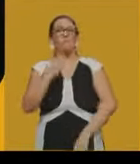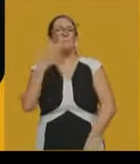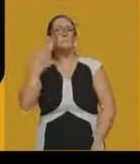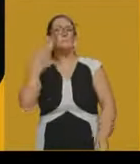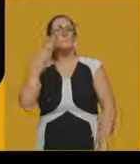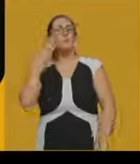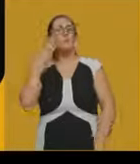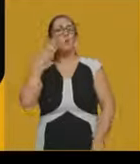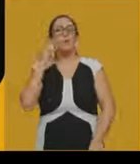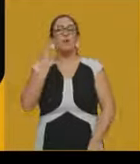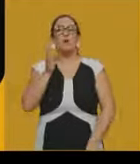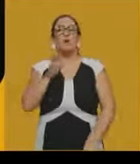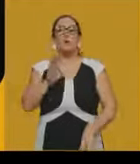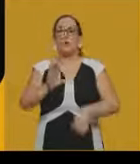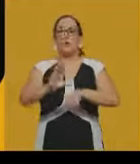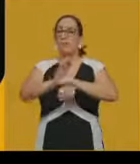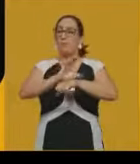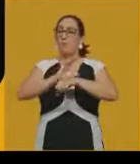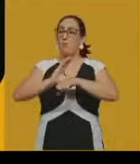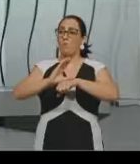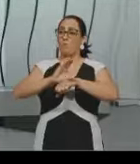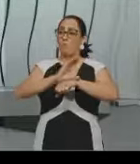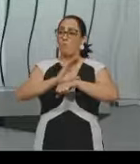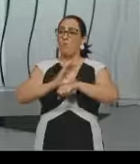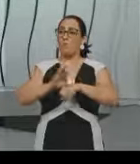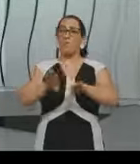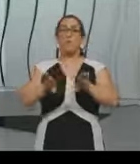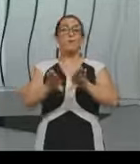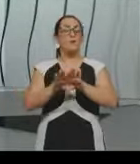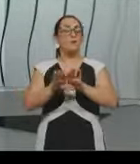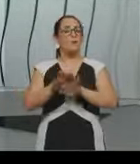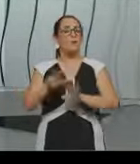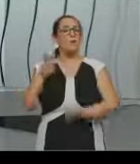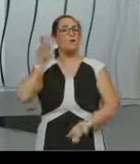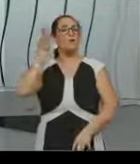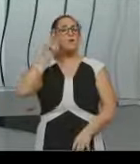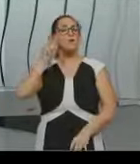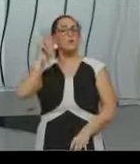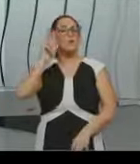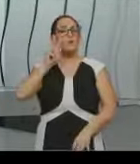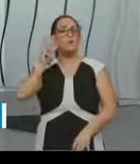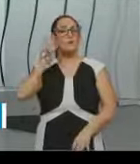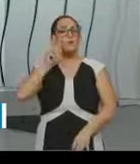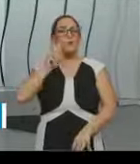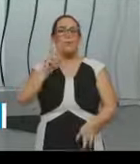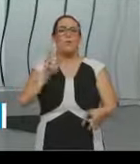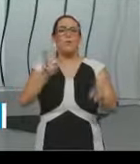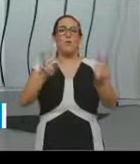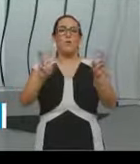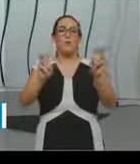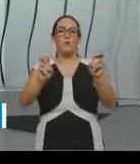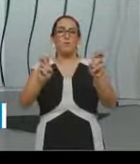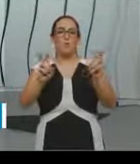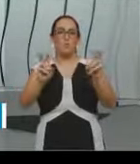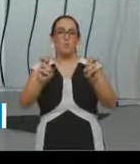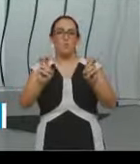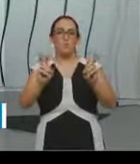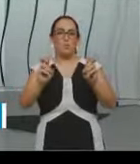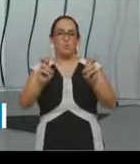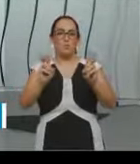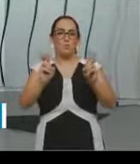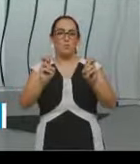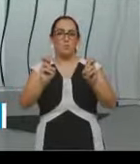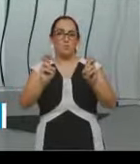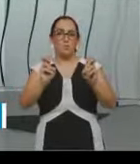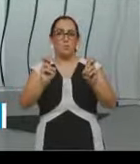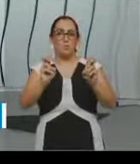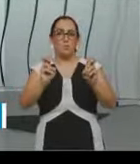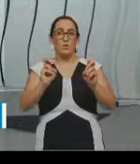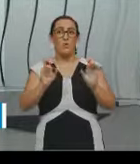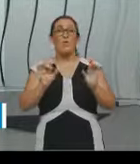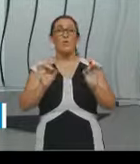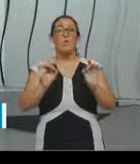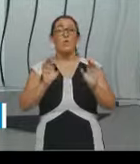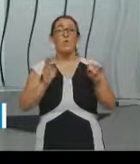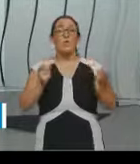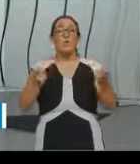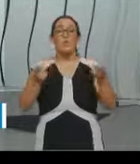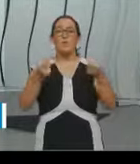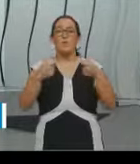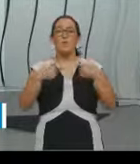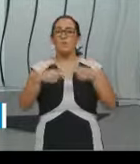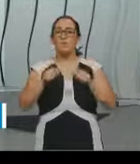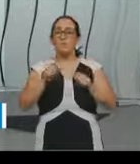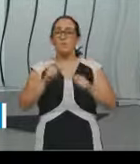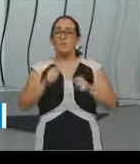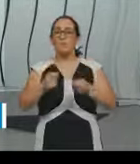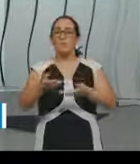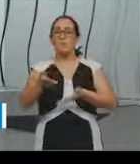tanto o nosso histórico aí nesse período, a aproximação de teorias como o darwinismo social, só contribuem